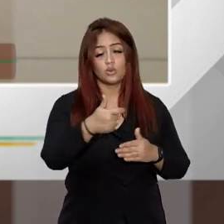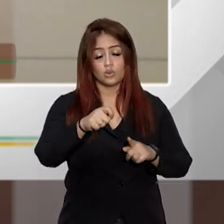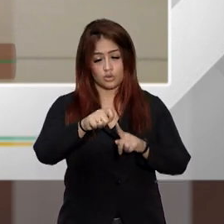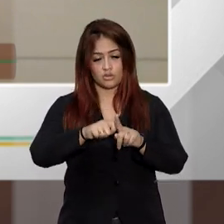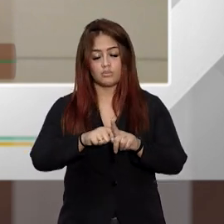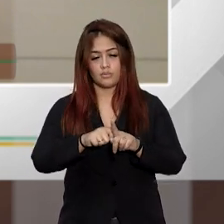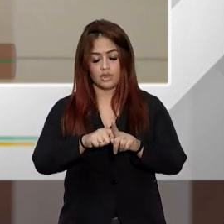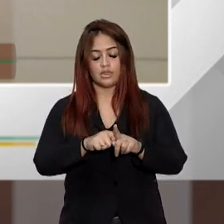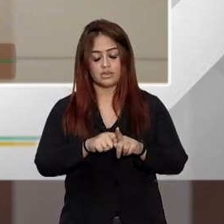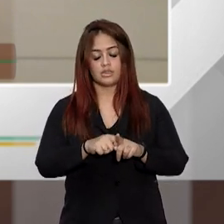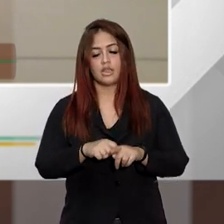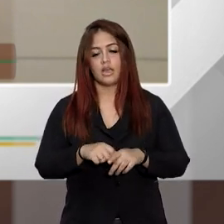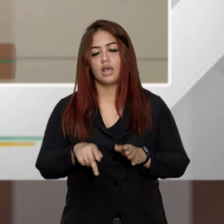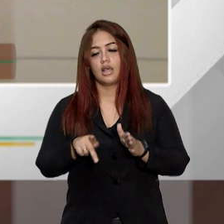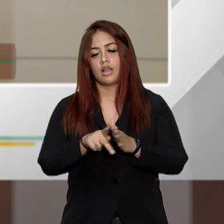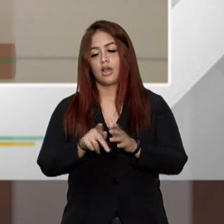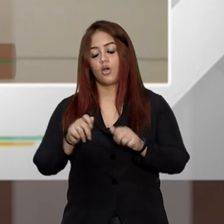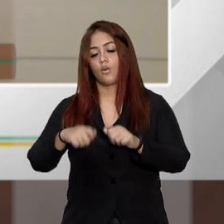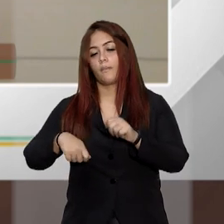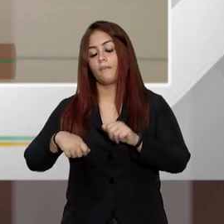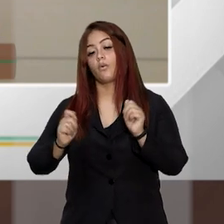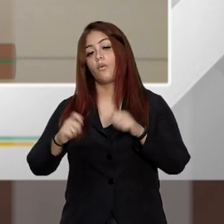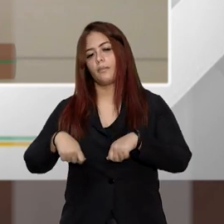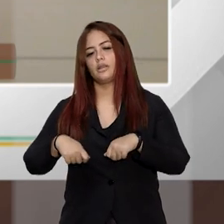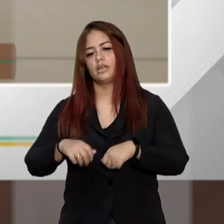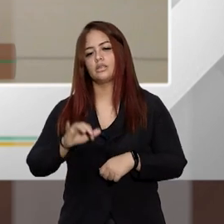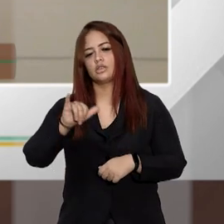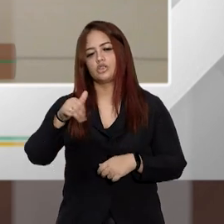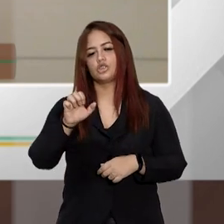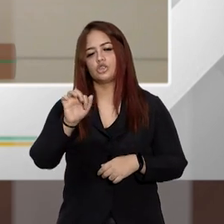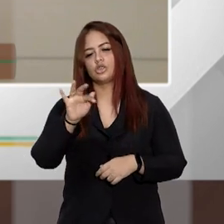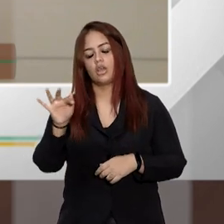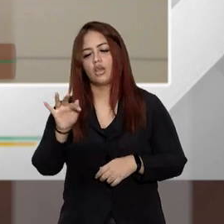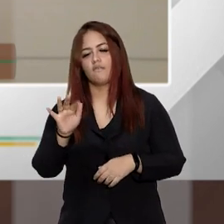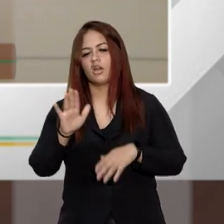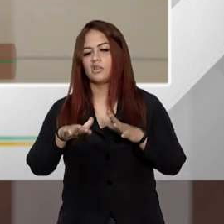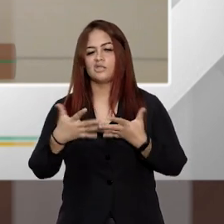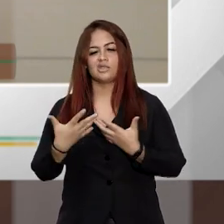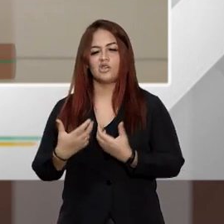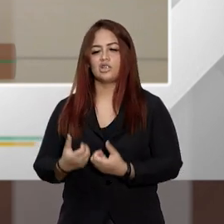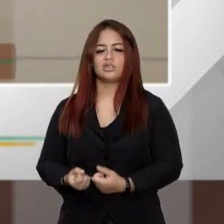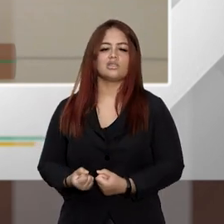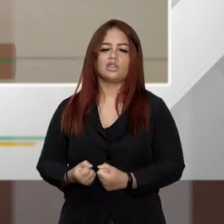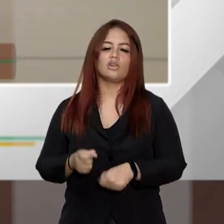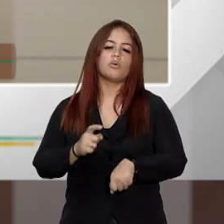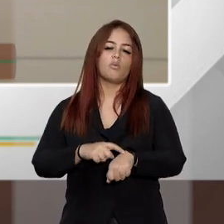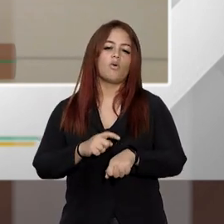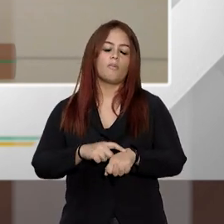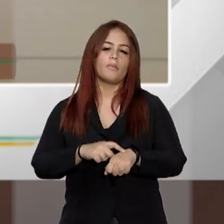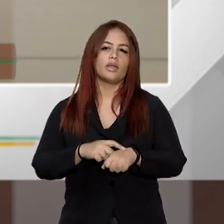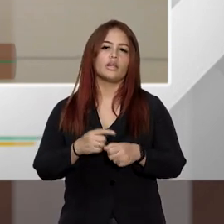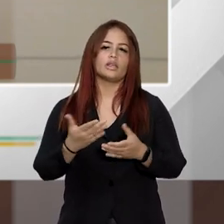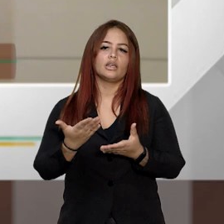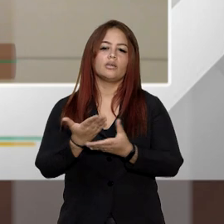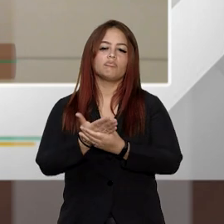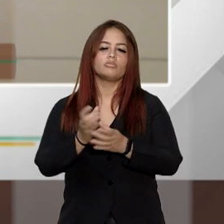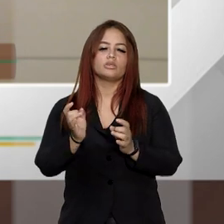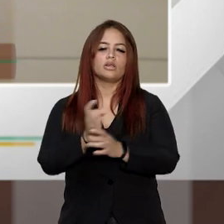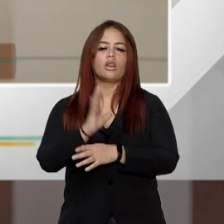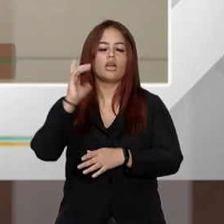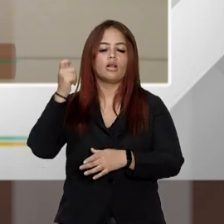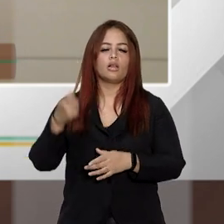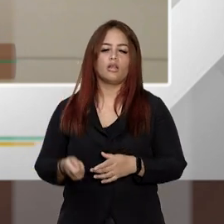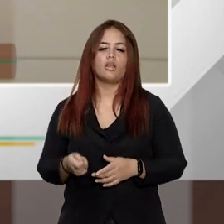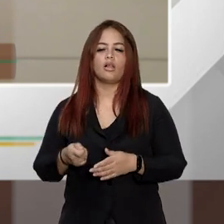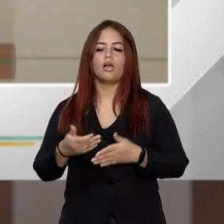da competência do Juizado Especial Federal, mas eventualmente liminares são negadas e no momento em que a decisão transita em julgado favorável